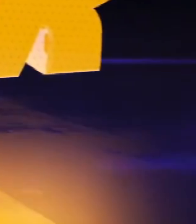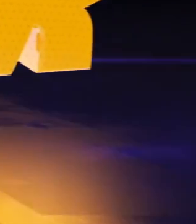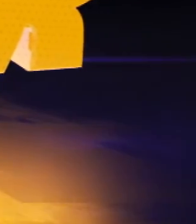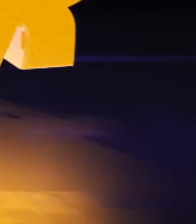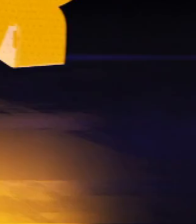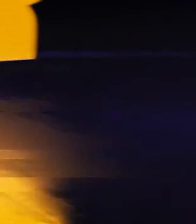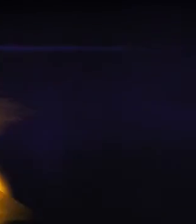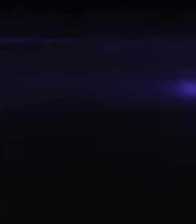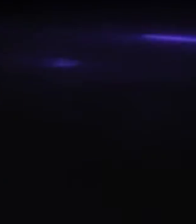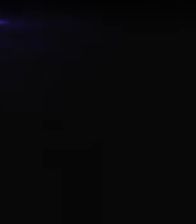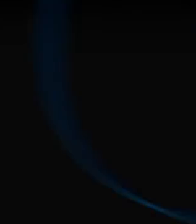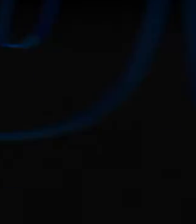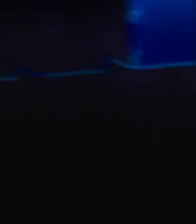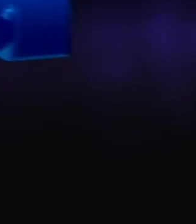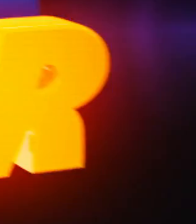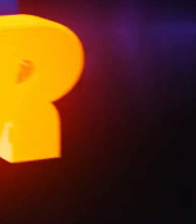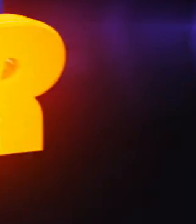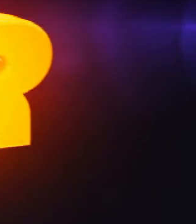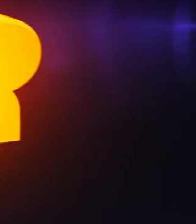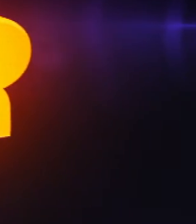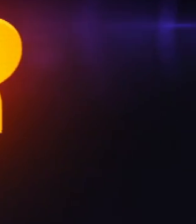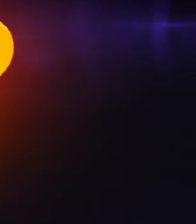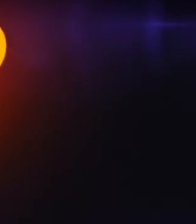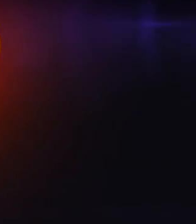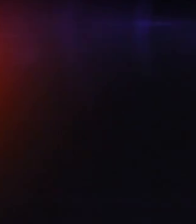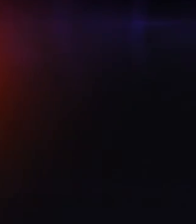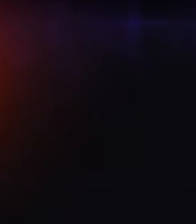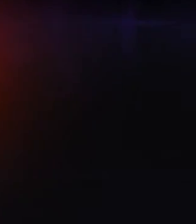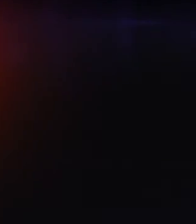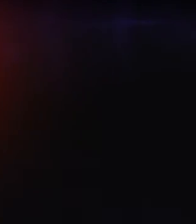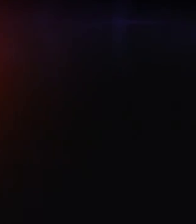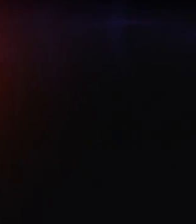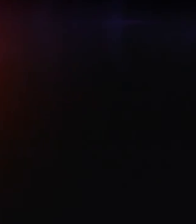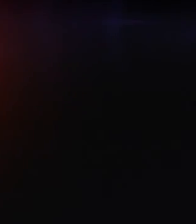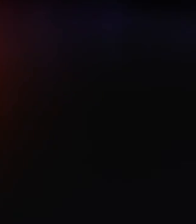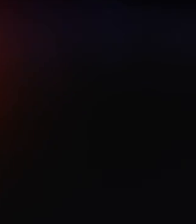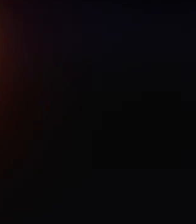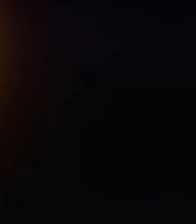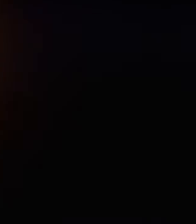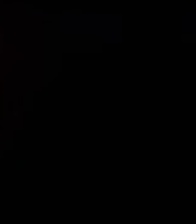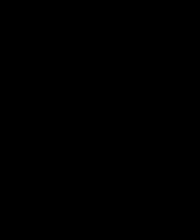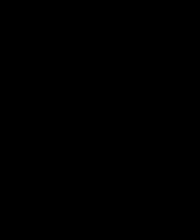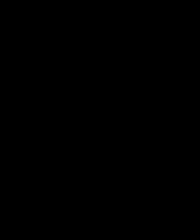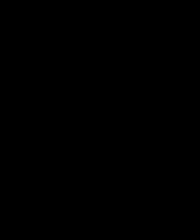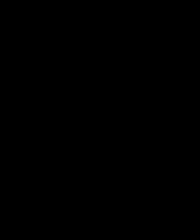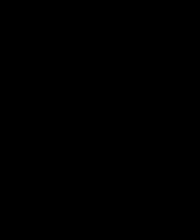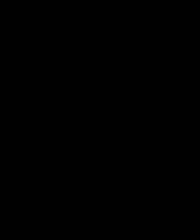Ver, Ouvir, Sentir.